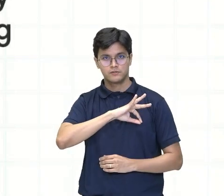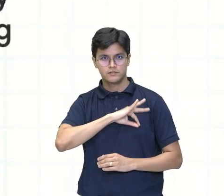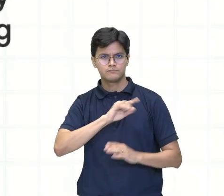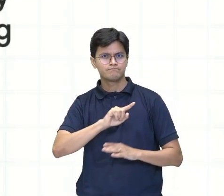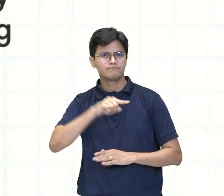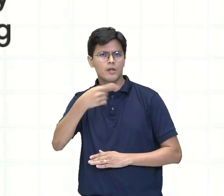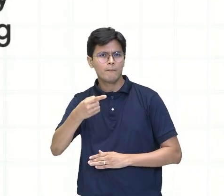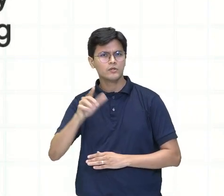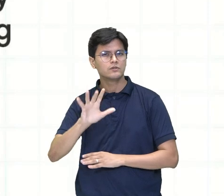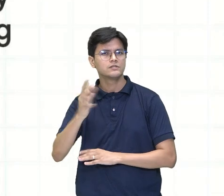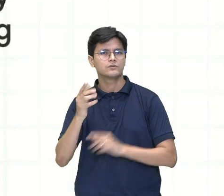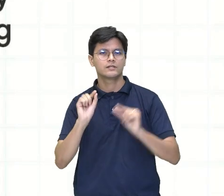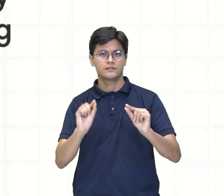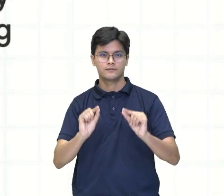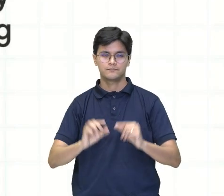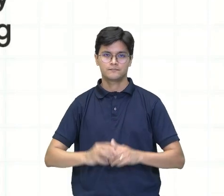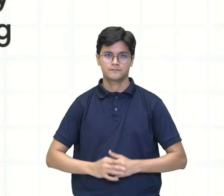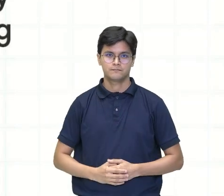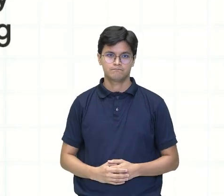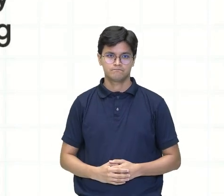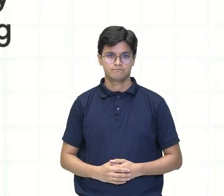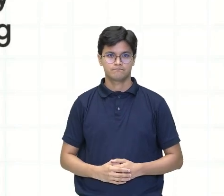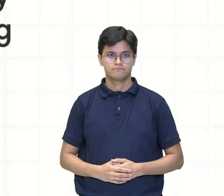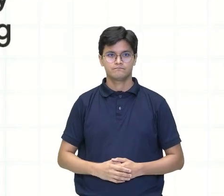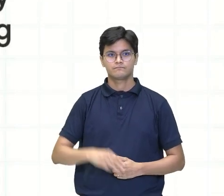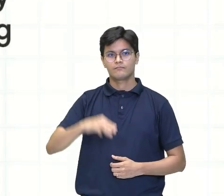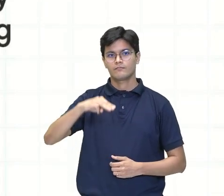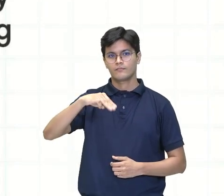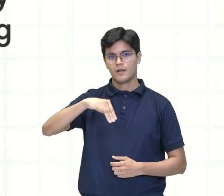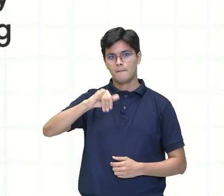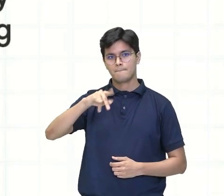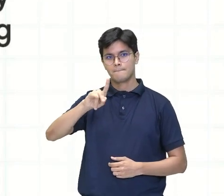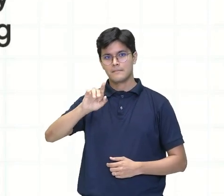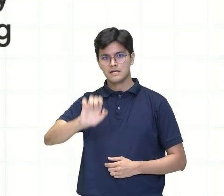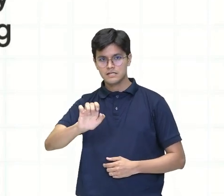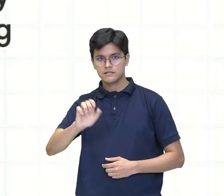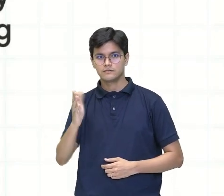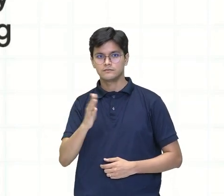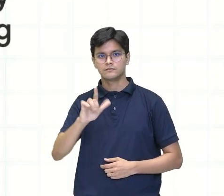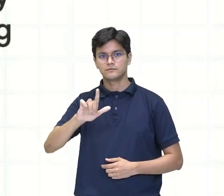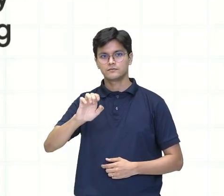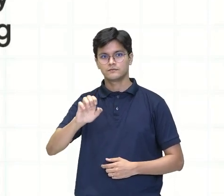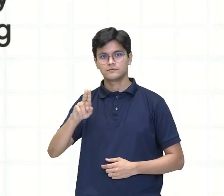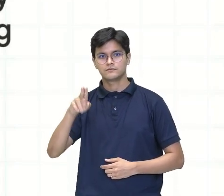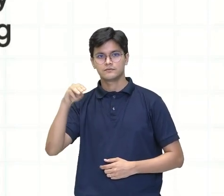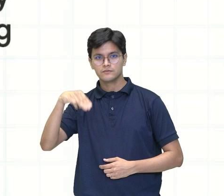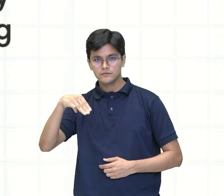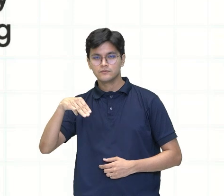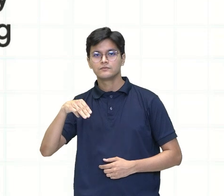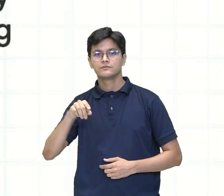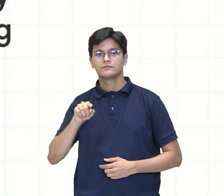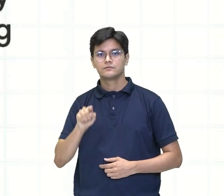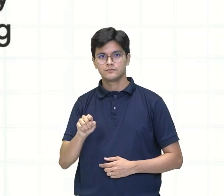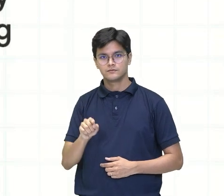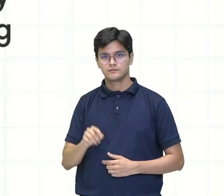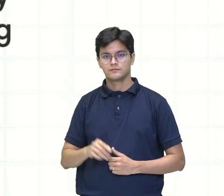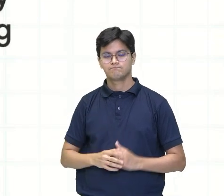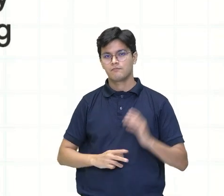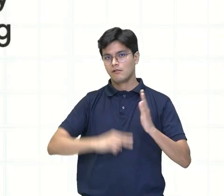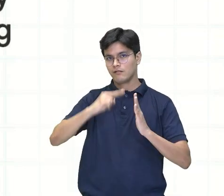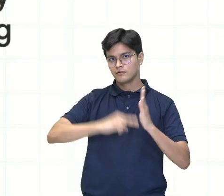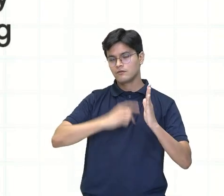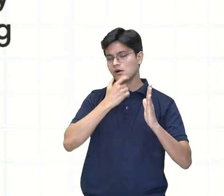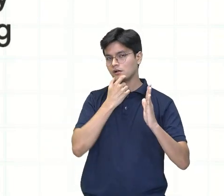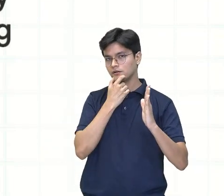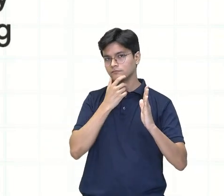o que aconteceu? Mike Leon, one of the members of the Montrose Search and Rescue, says that the